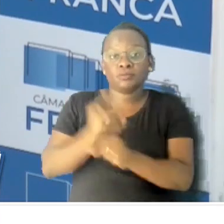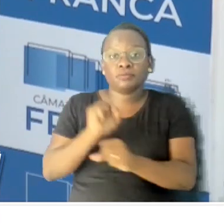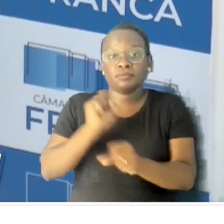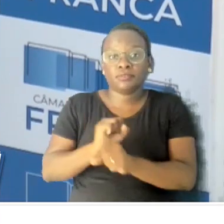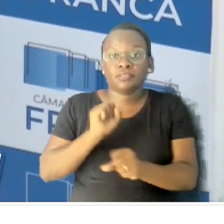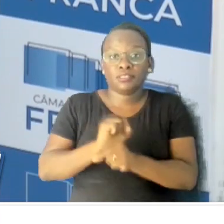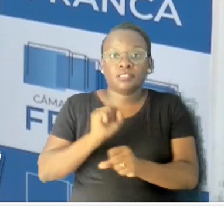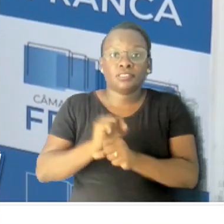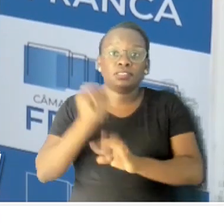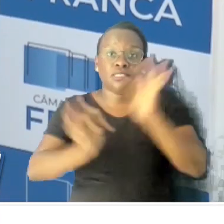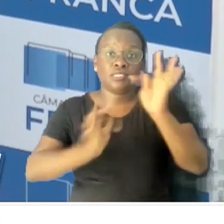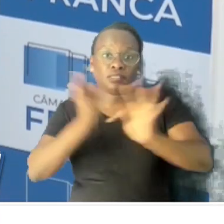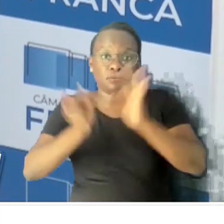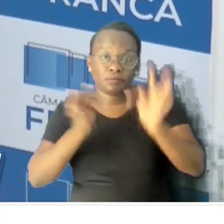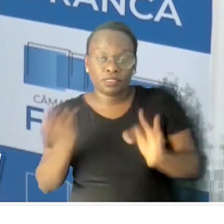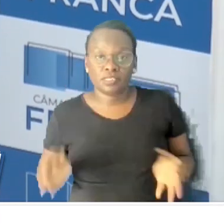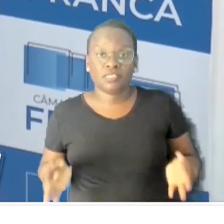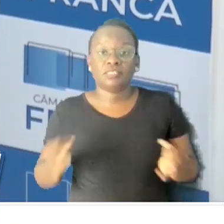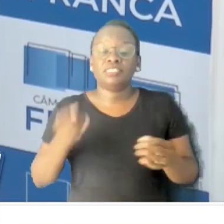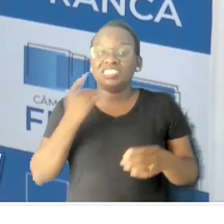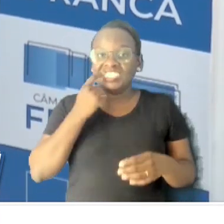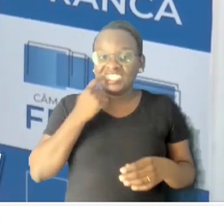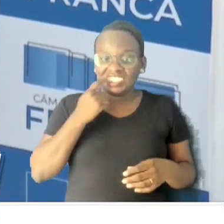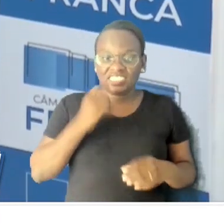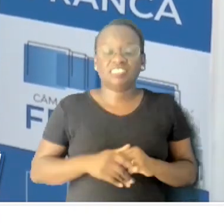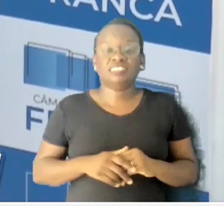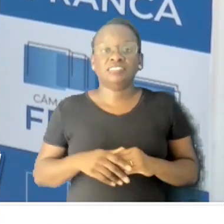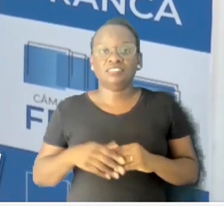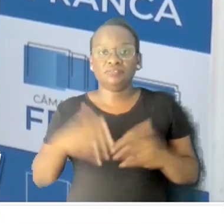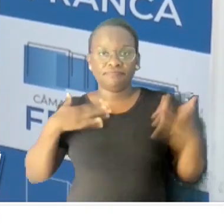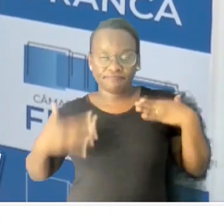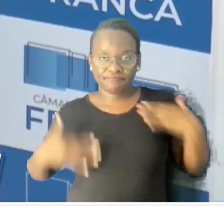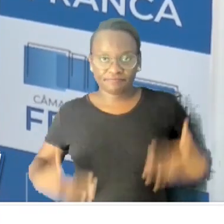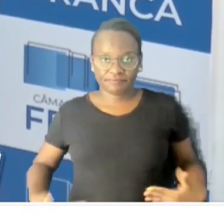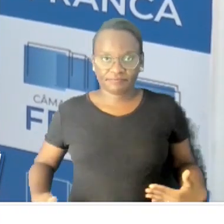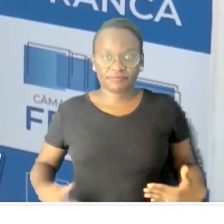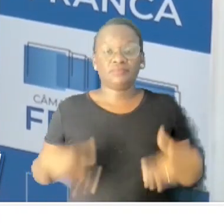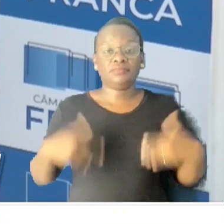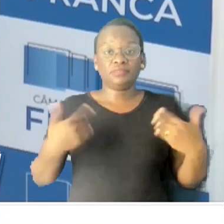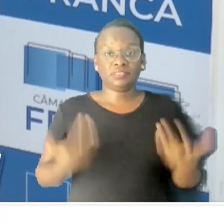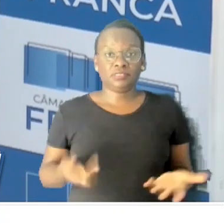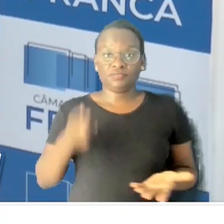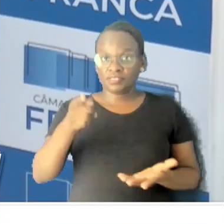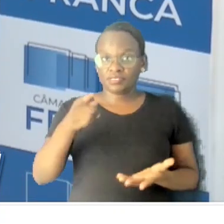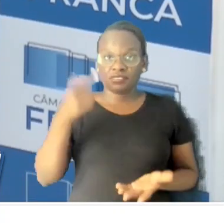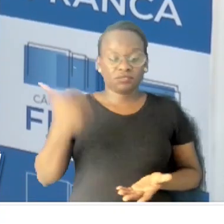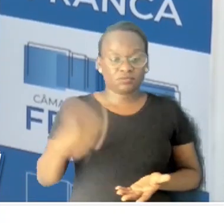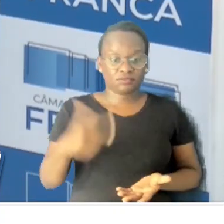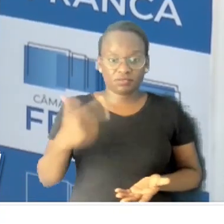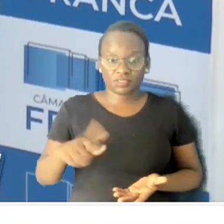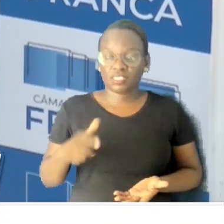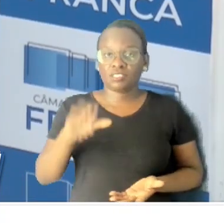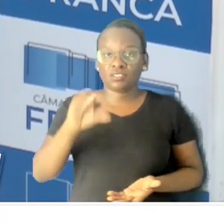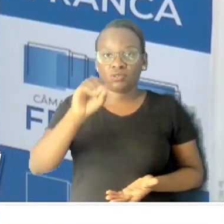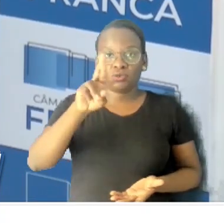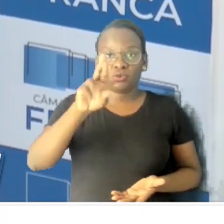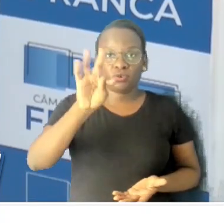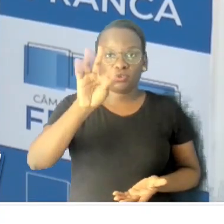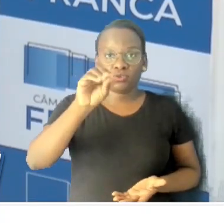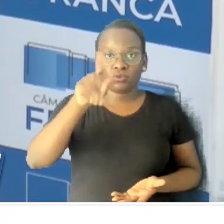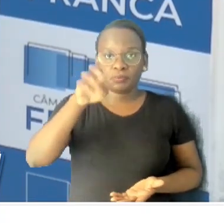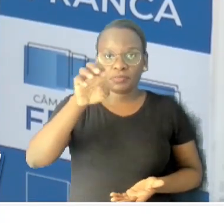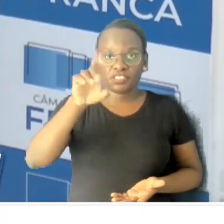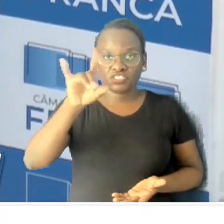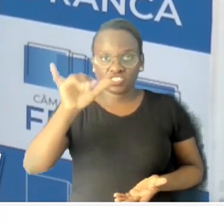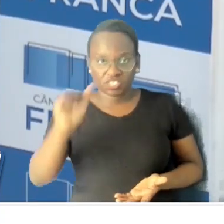tratamento ortopédico. Se você não tiver ortopedia, esse pessoal